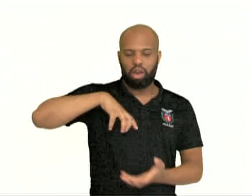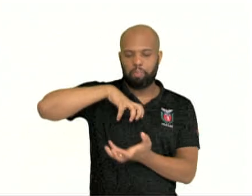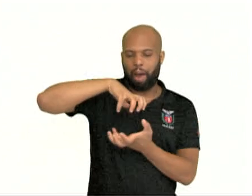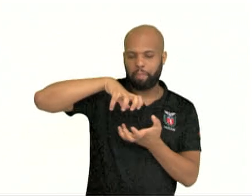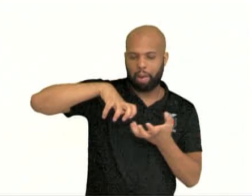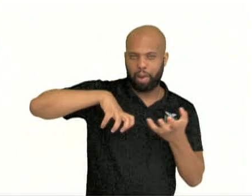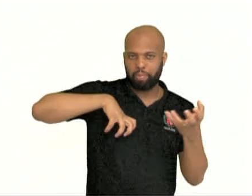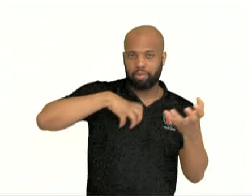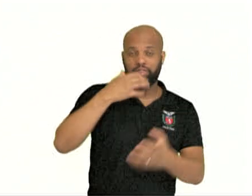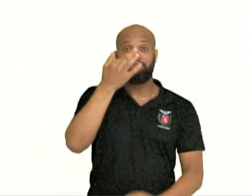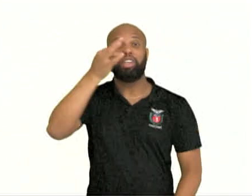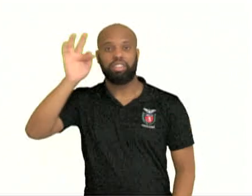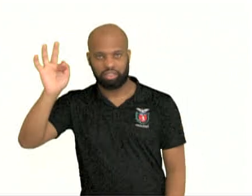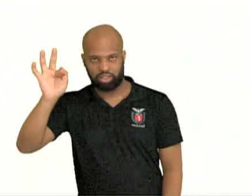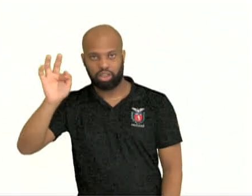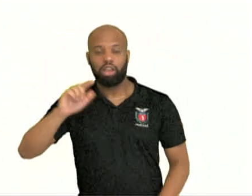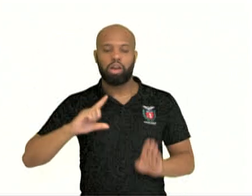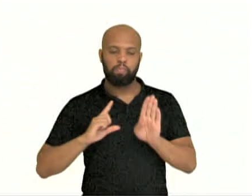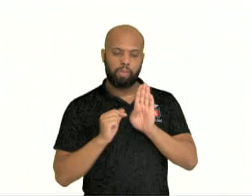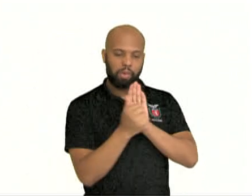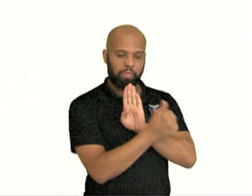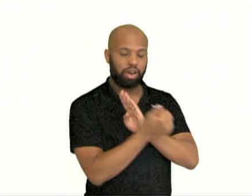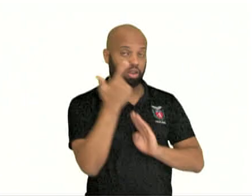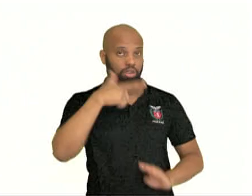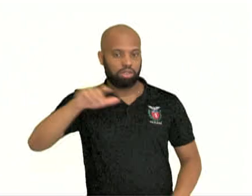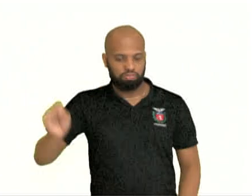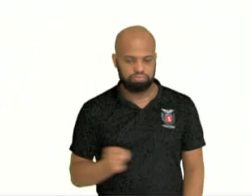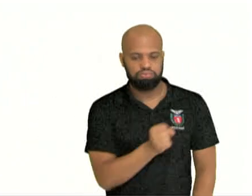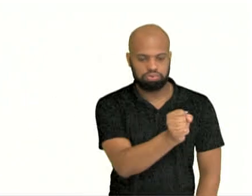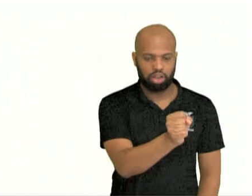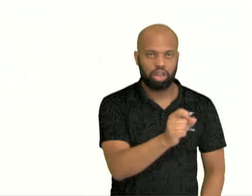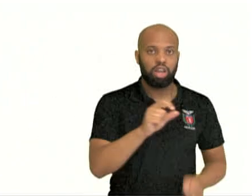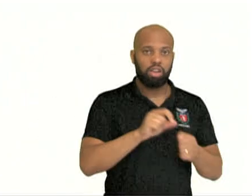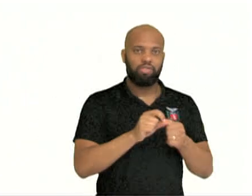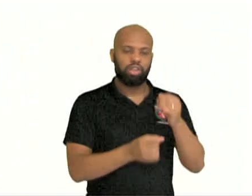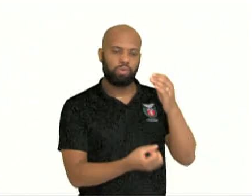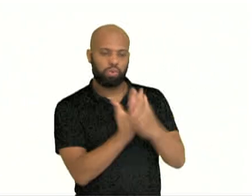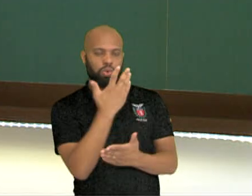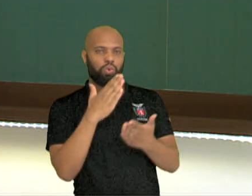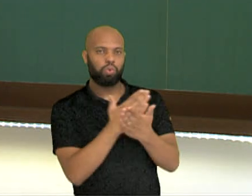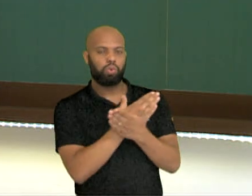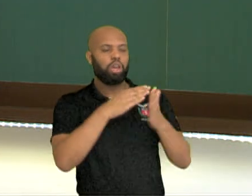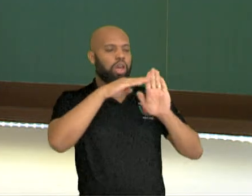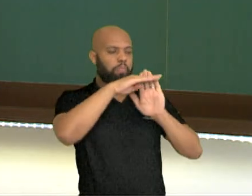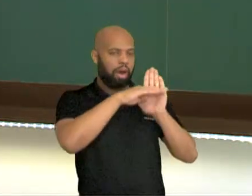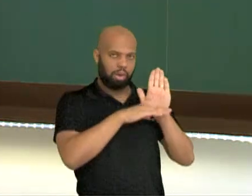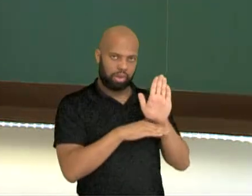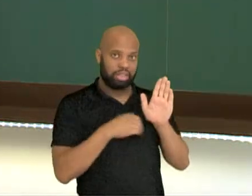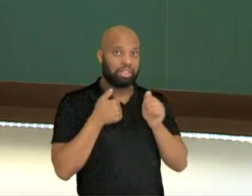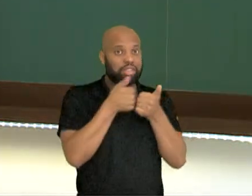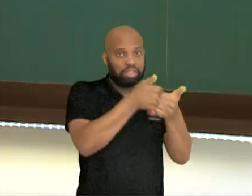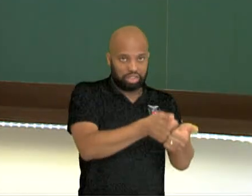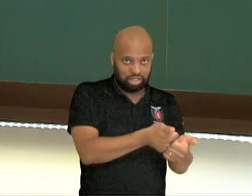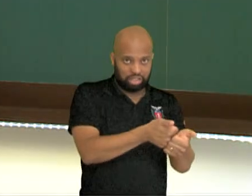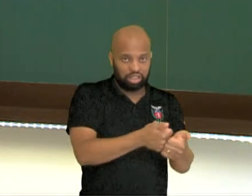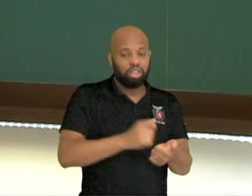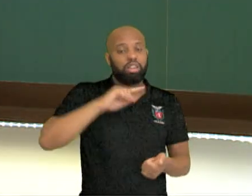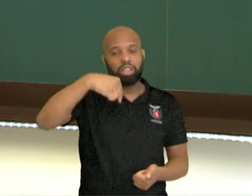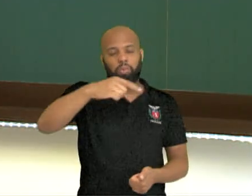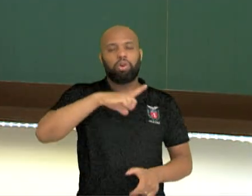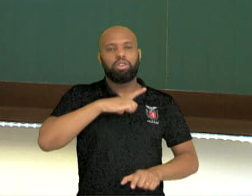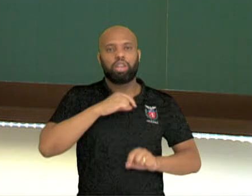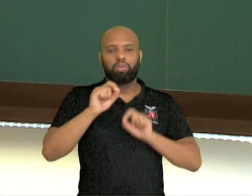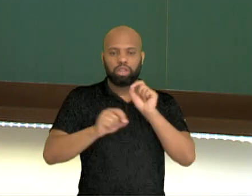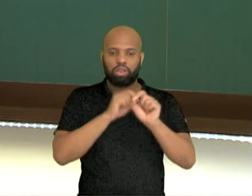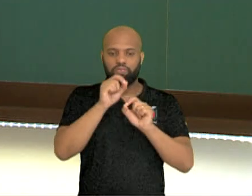né, ascende ao poder, né, instituída algumas normativas aí legais, e para frente, né, com a Revolução Industrial, acessando o